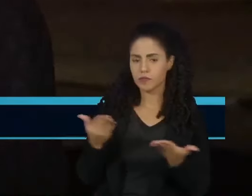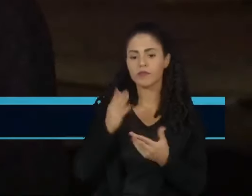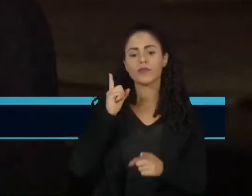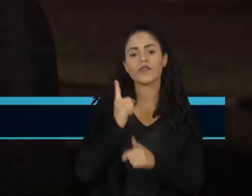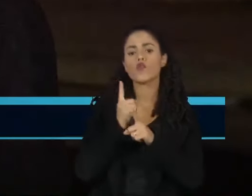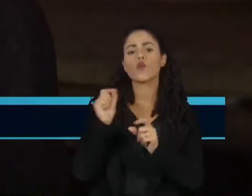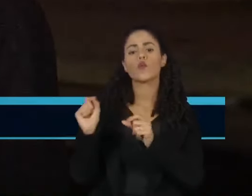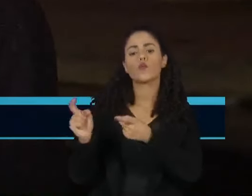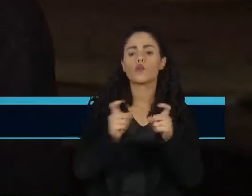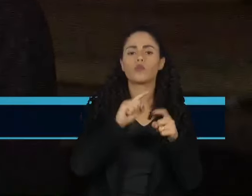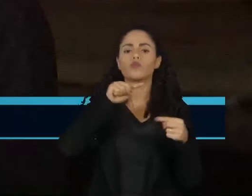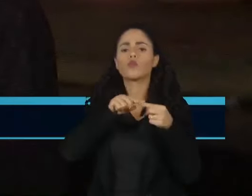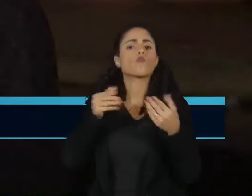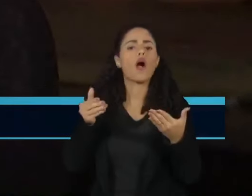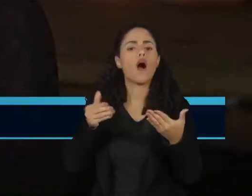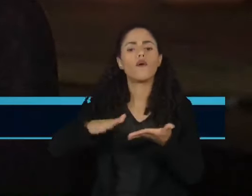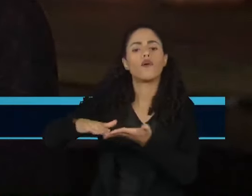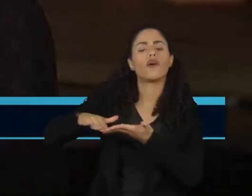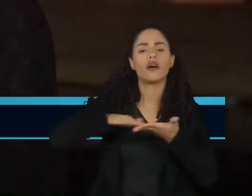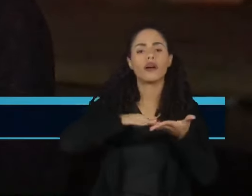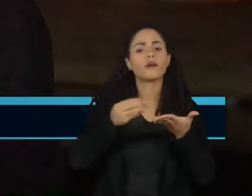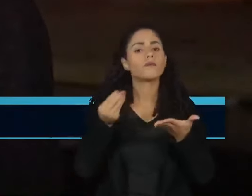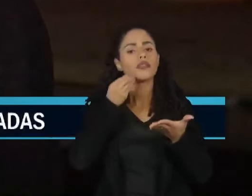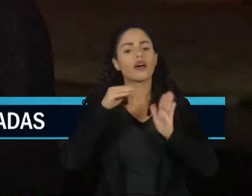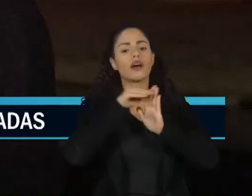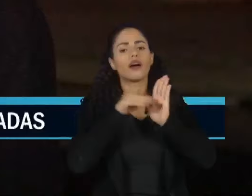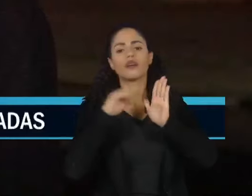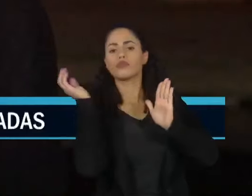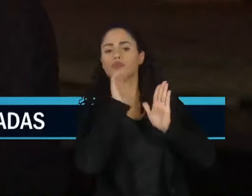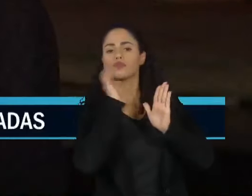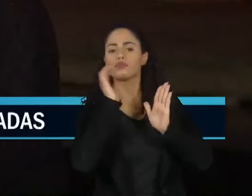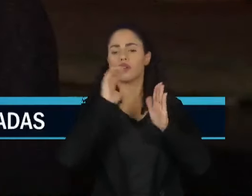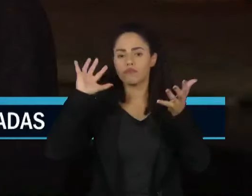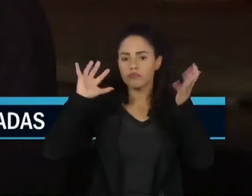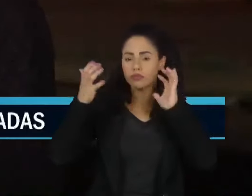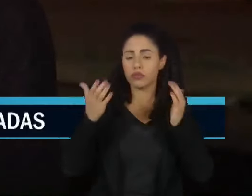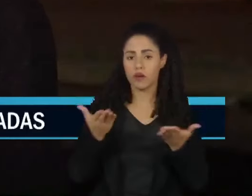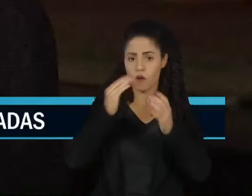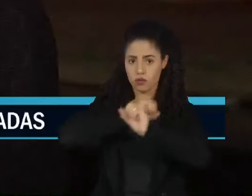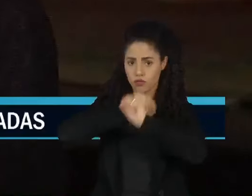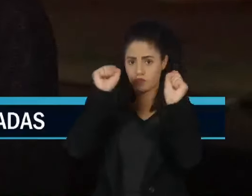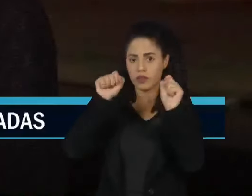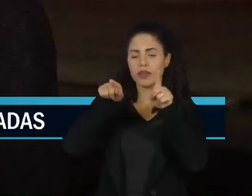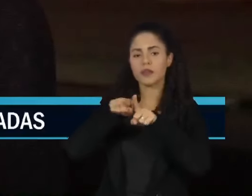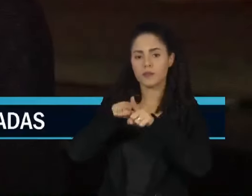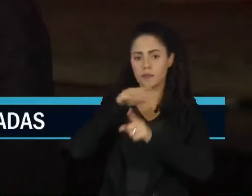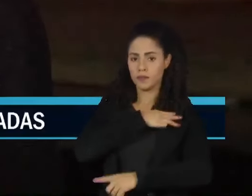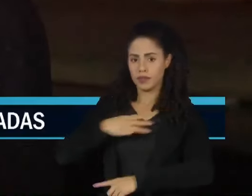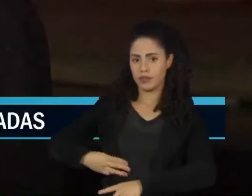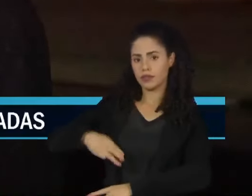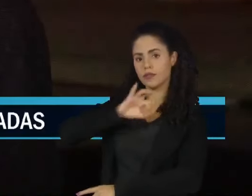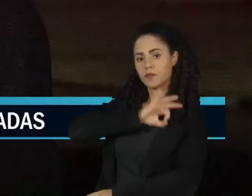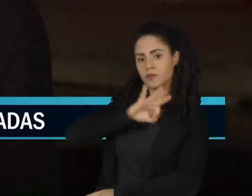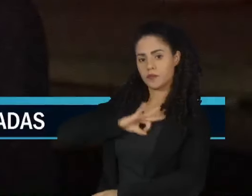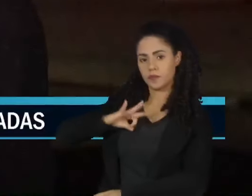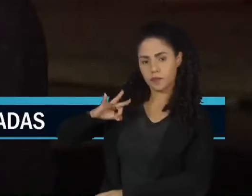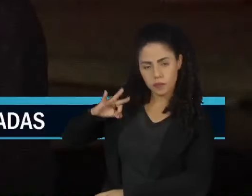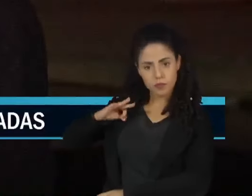terá como objetivo cobrar empenho na emergência climática. Pela manhã, a ministra do Meio Ambiente, Marina